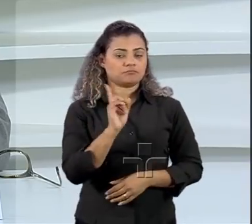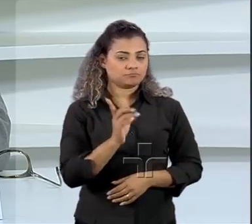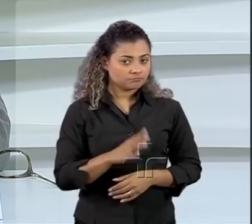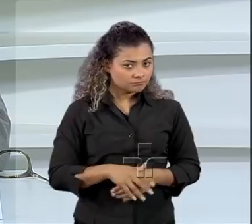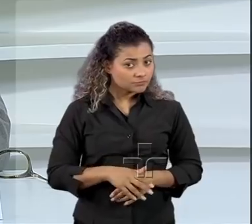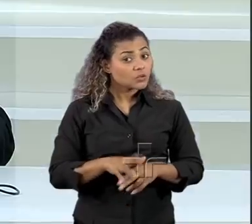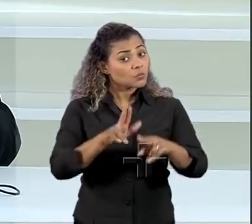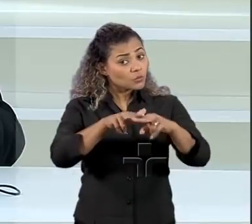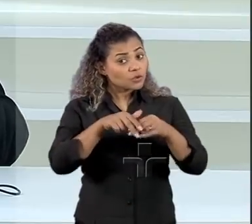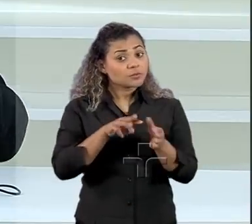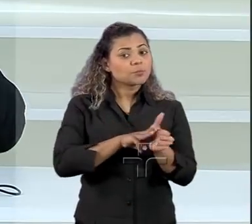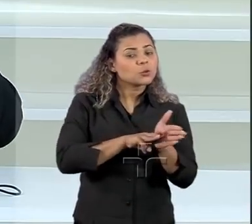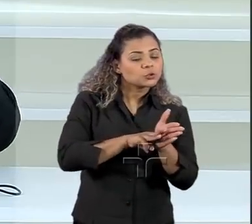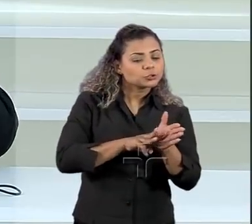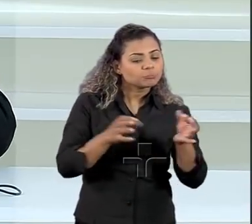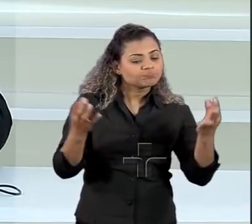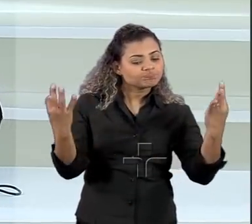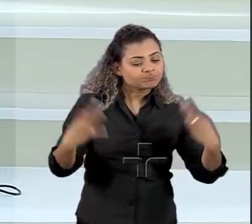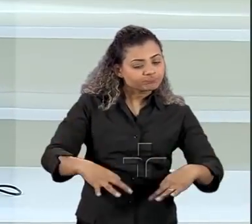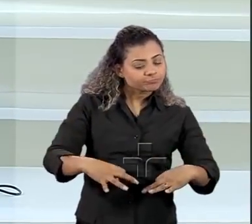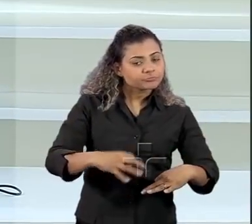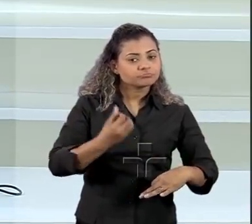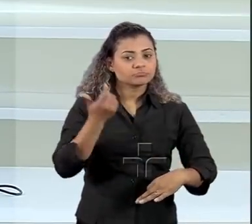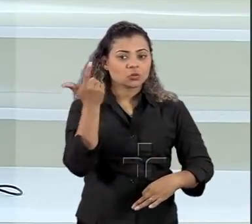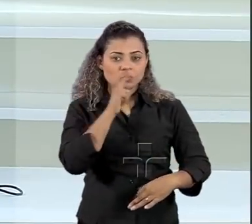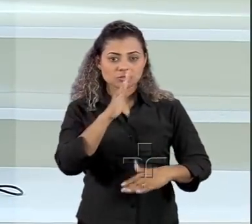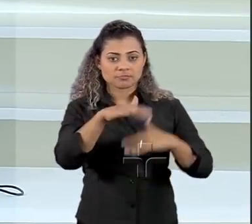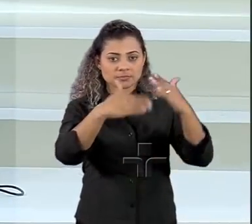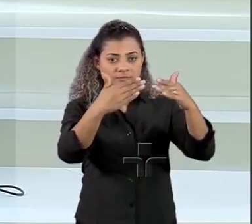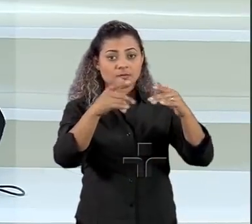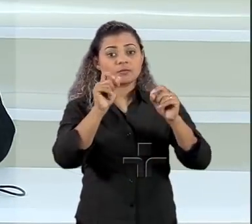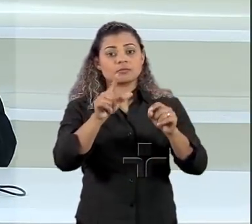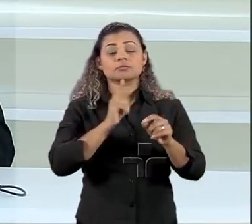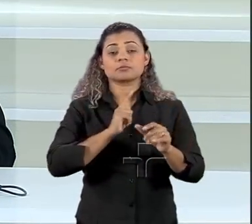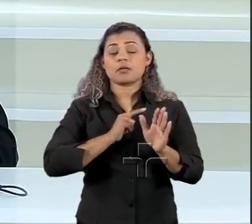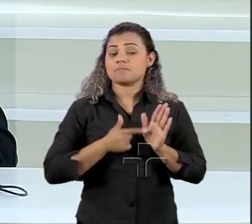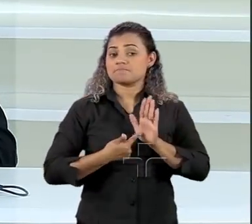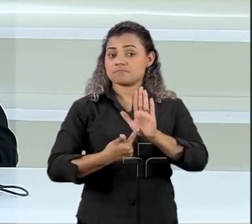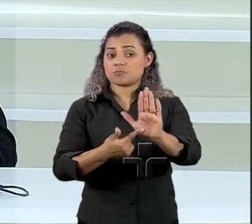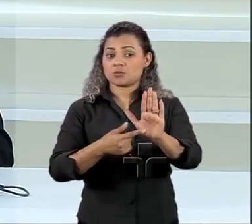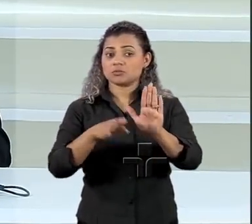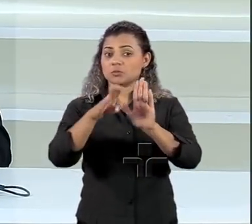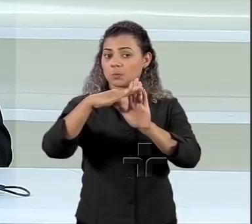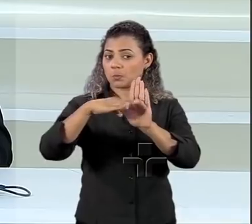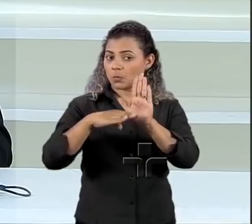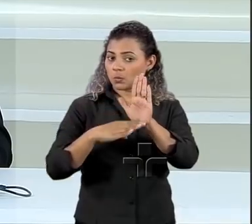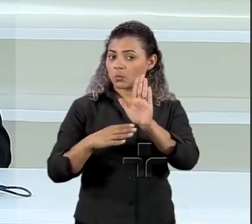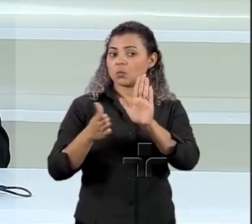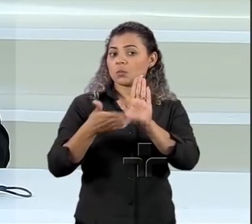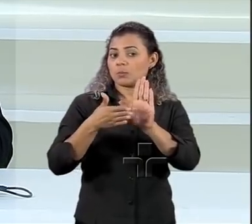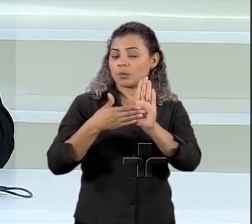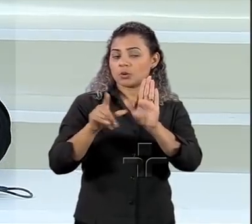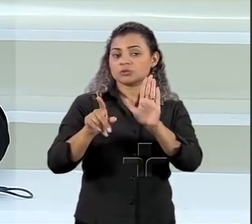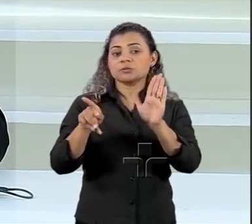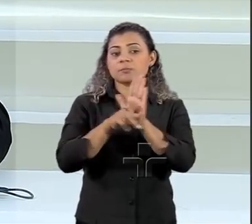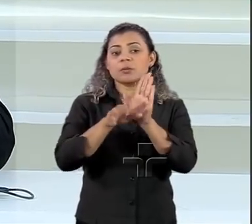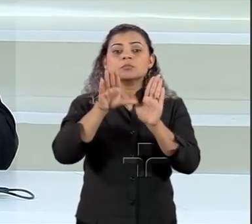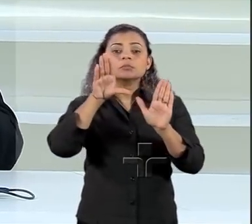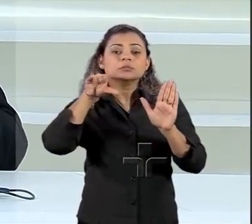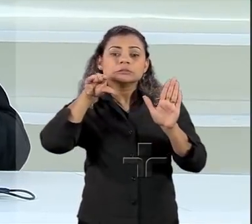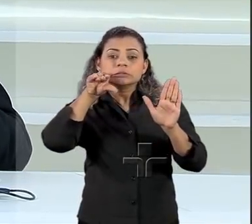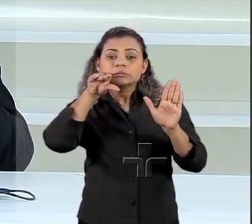essa metodologia funcionar, sem dúvida nenhuma, a matriz, e aí está bem posta dentro do programa do presidente Ciro, que